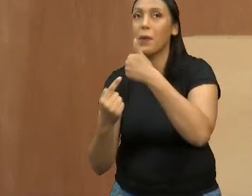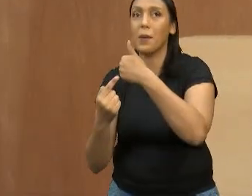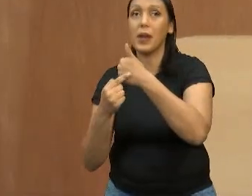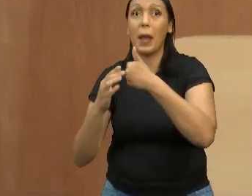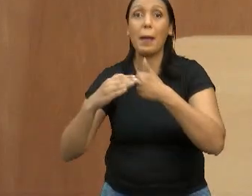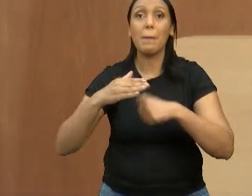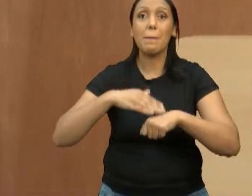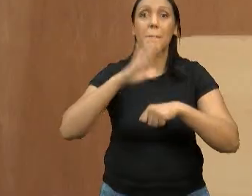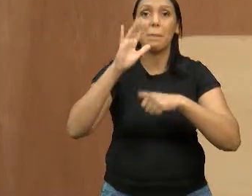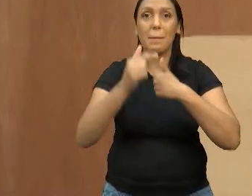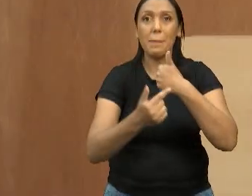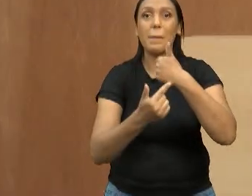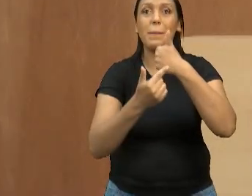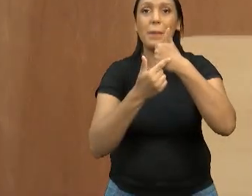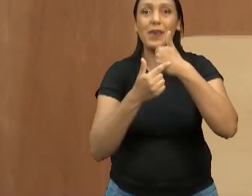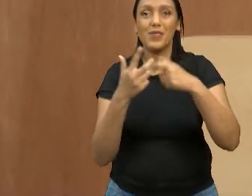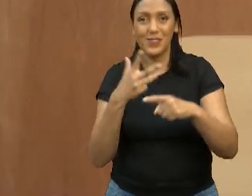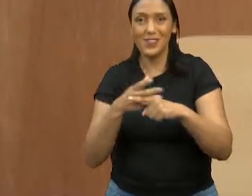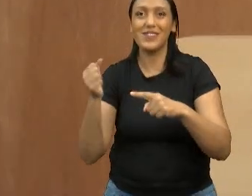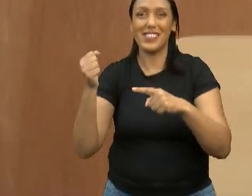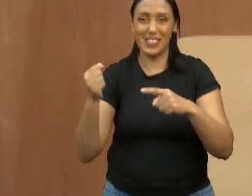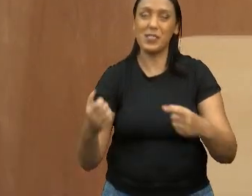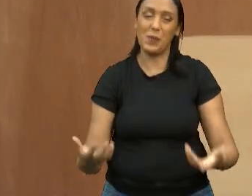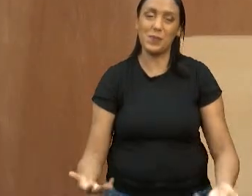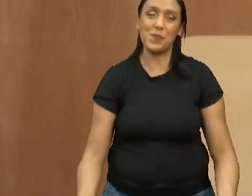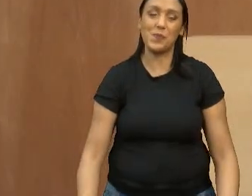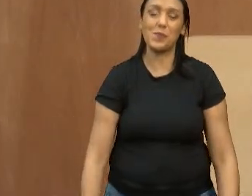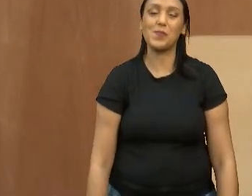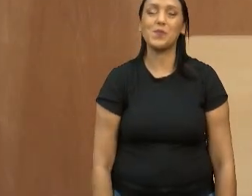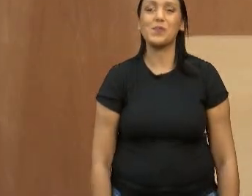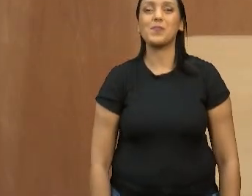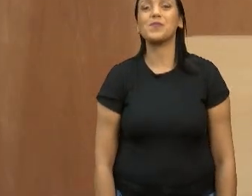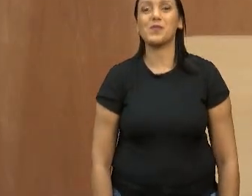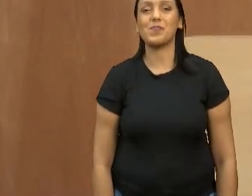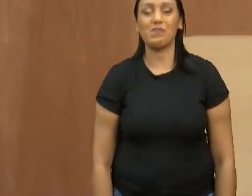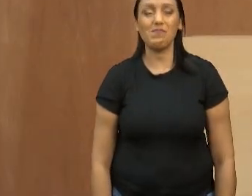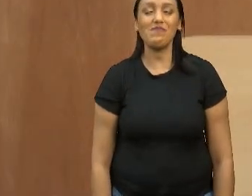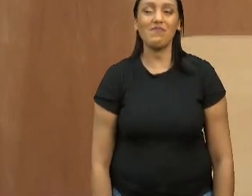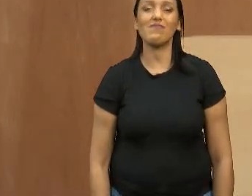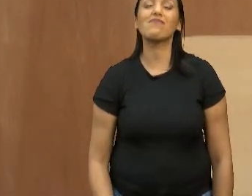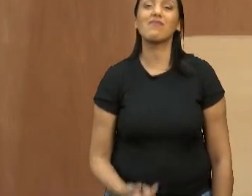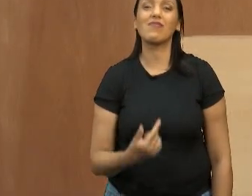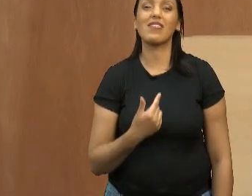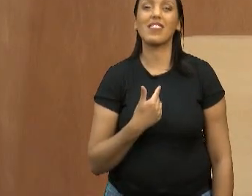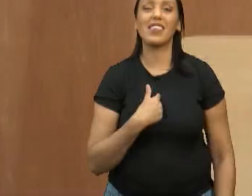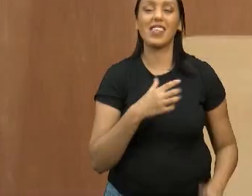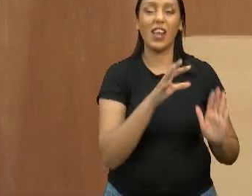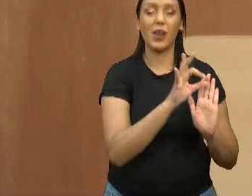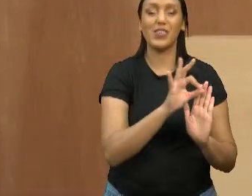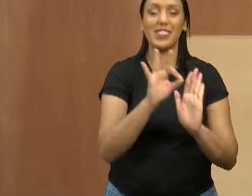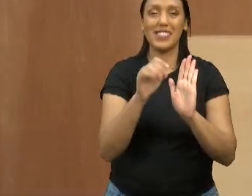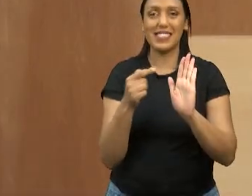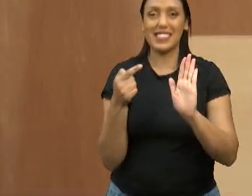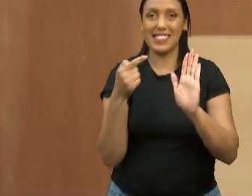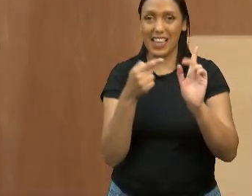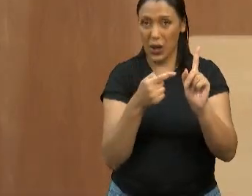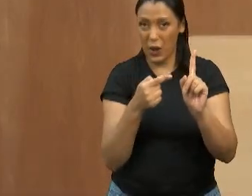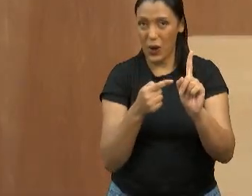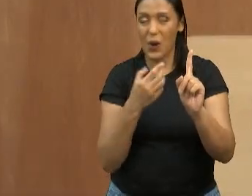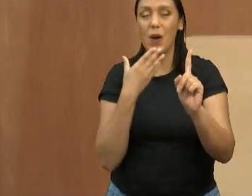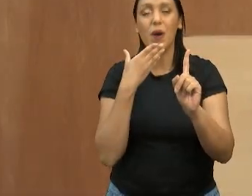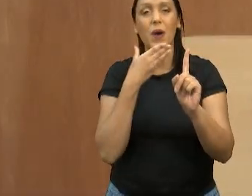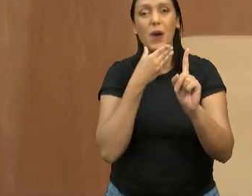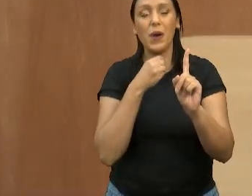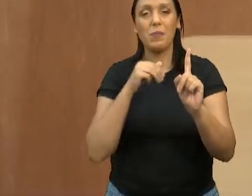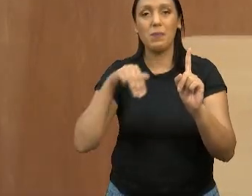por ele ter sido também o indicado da vereadora Maria Amélia, mas assim como todos vocês, para mim, todos